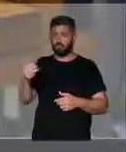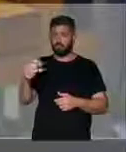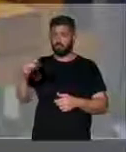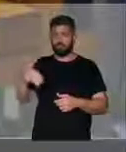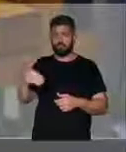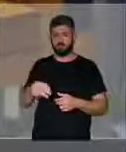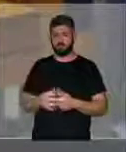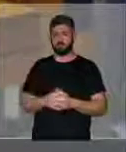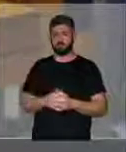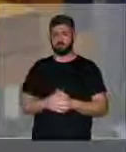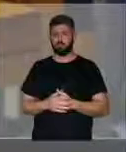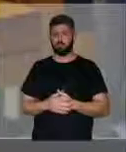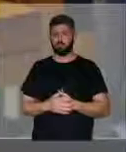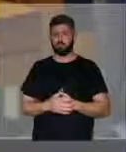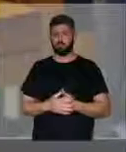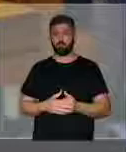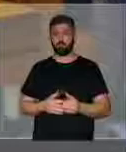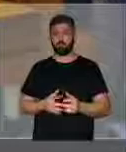3 minutos, certo?